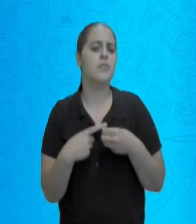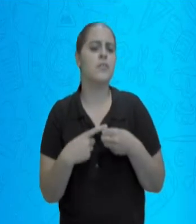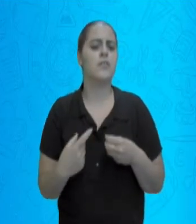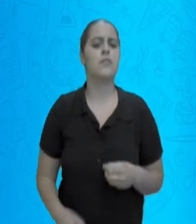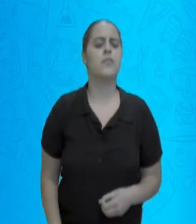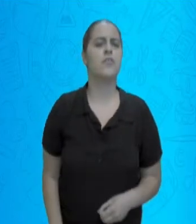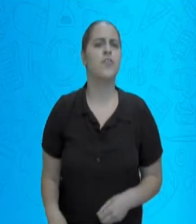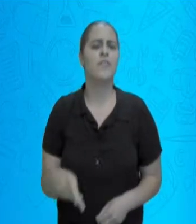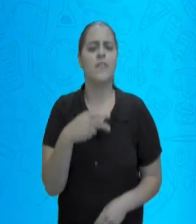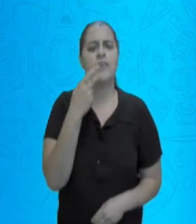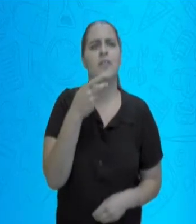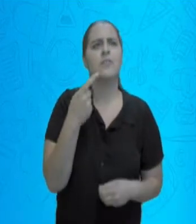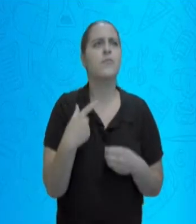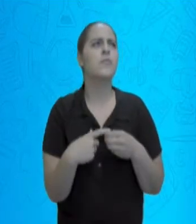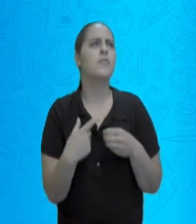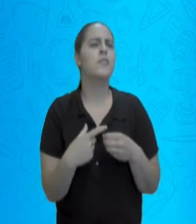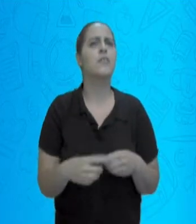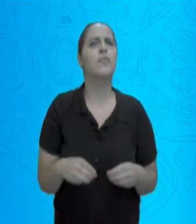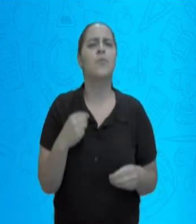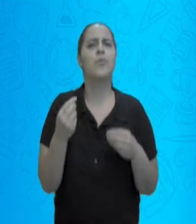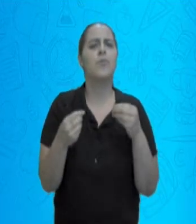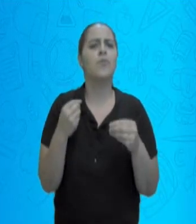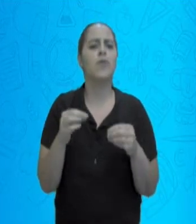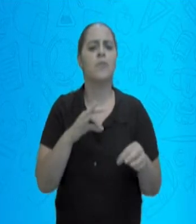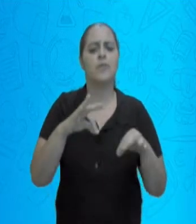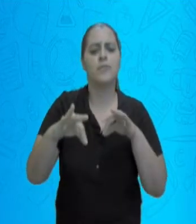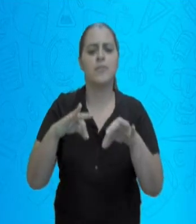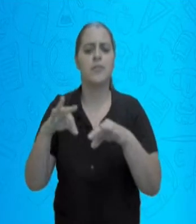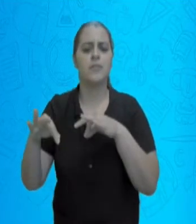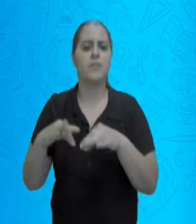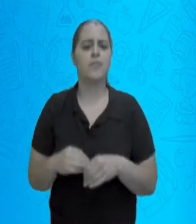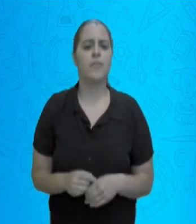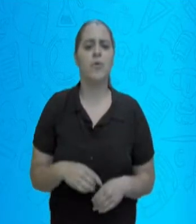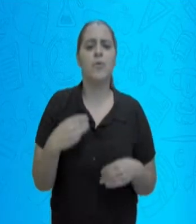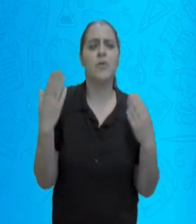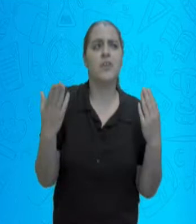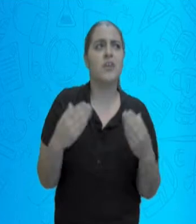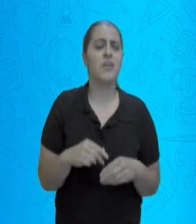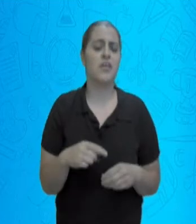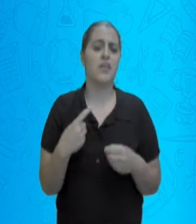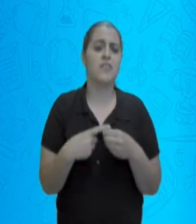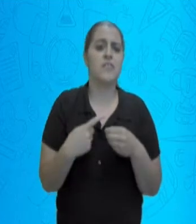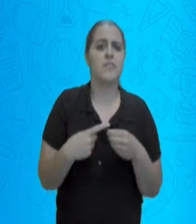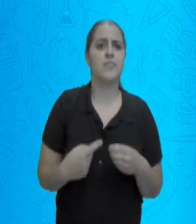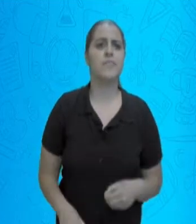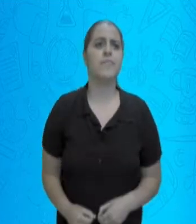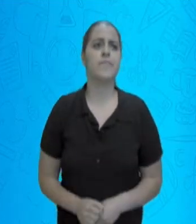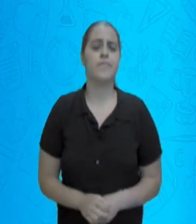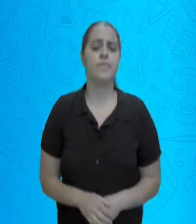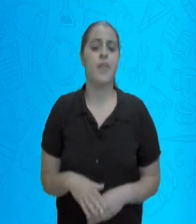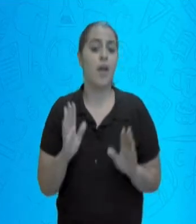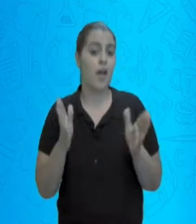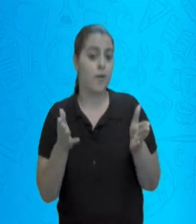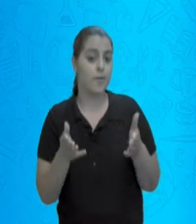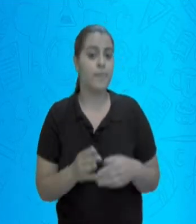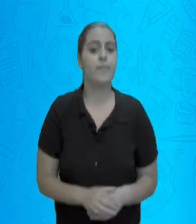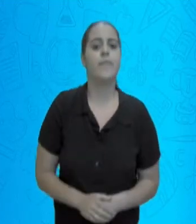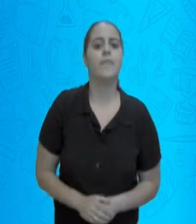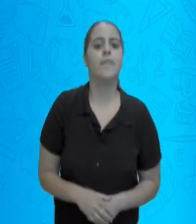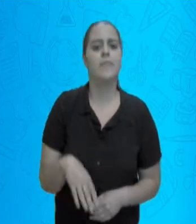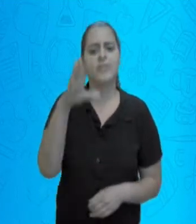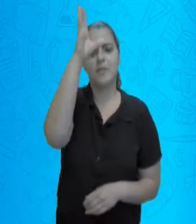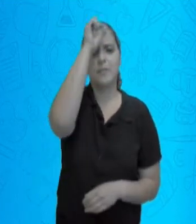cidades, já falamos sobre a cidade, como ela se organiza, o que é uma cidade e agora